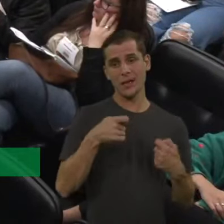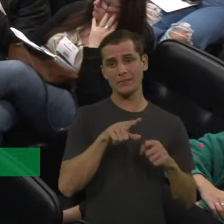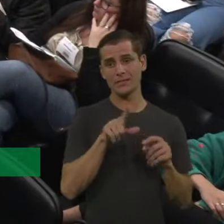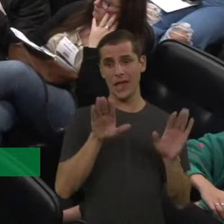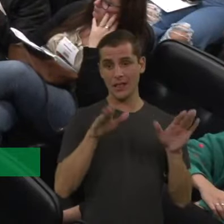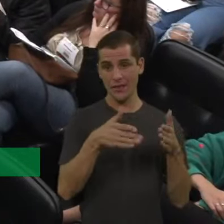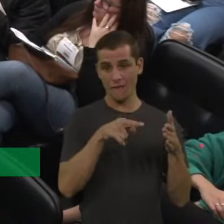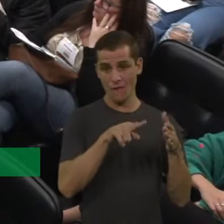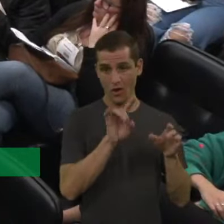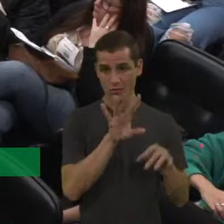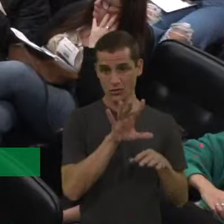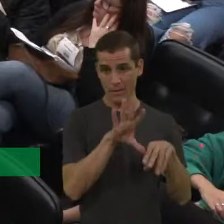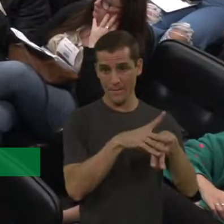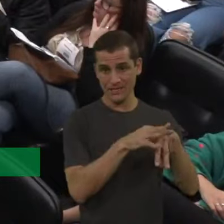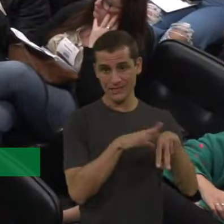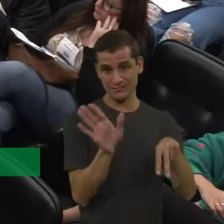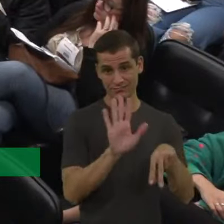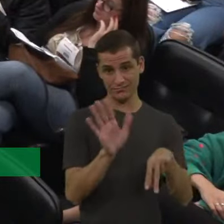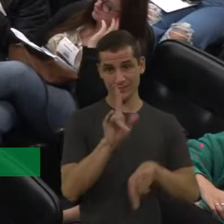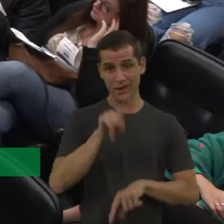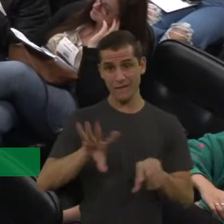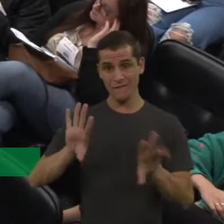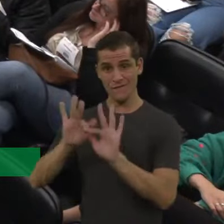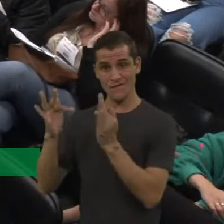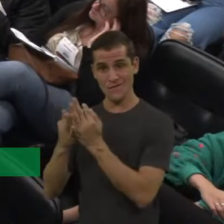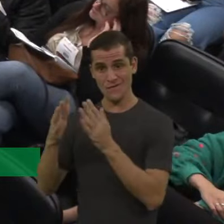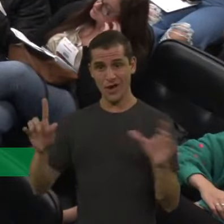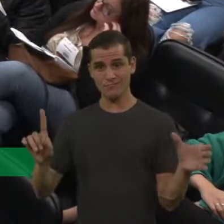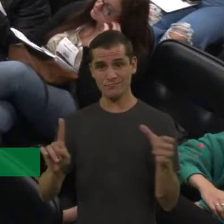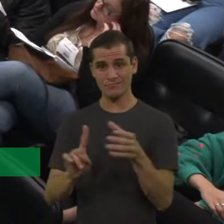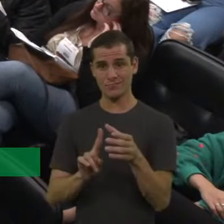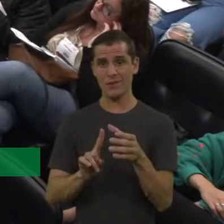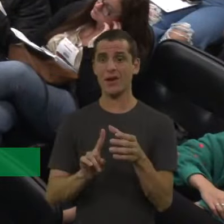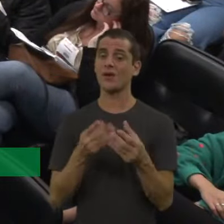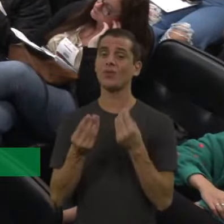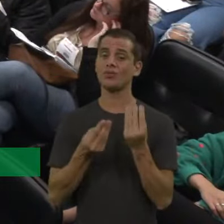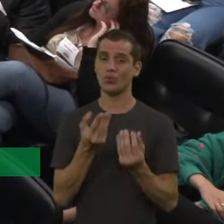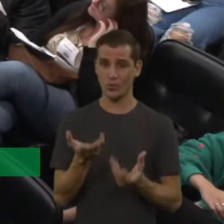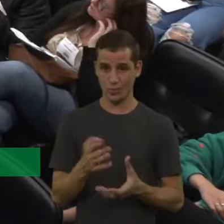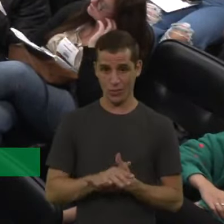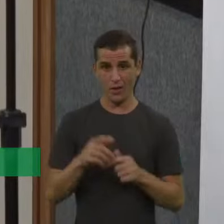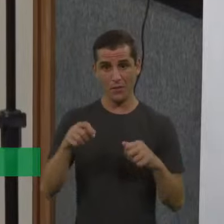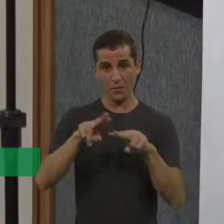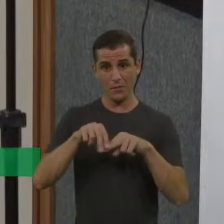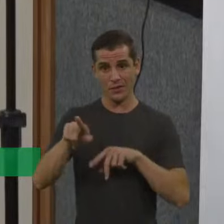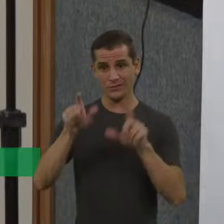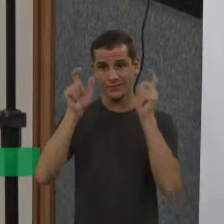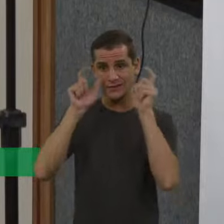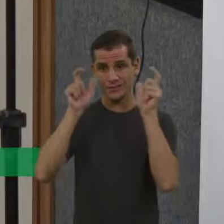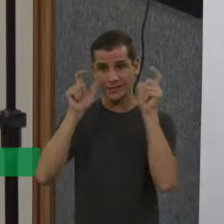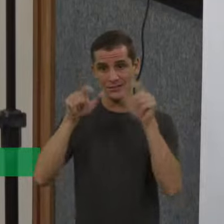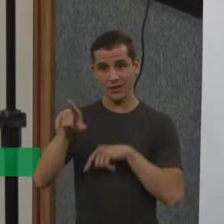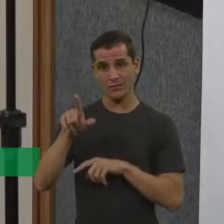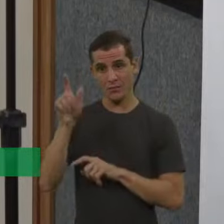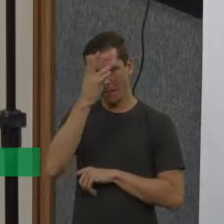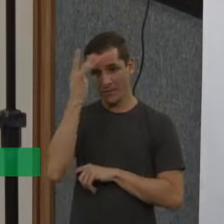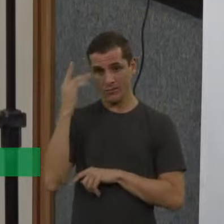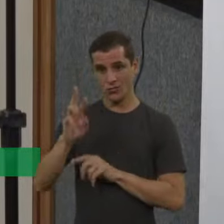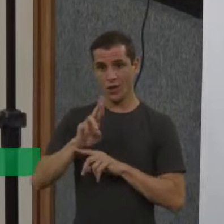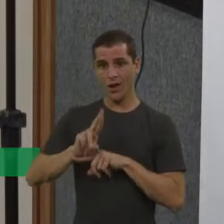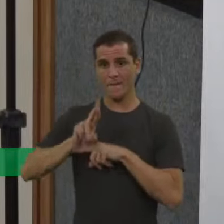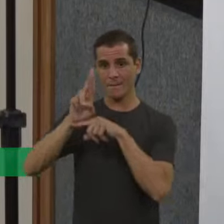que envolve a família. E aqui vai o nosso ponto de atenção. Eu represento essas